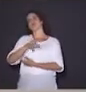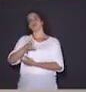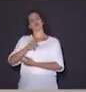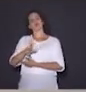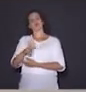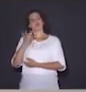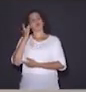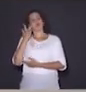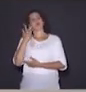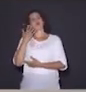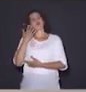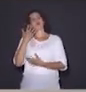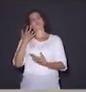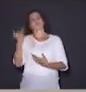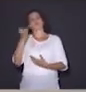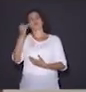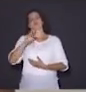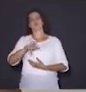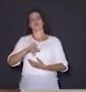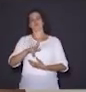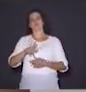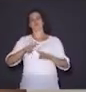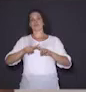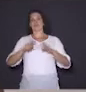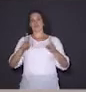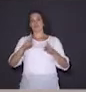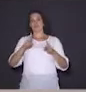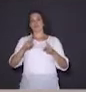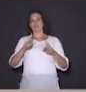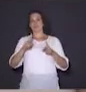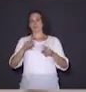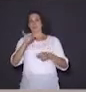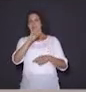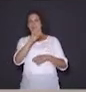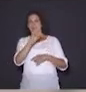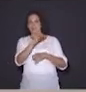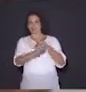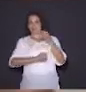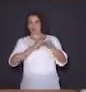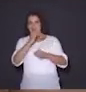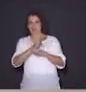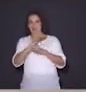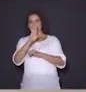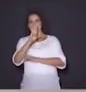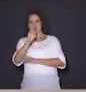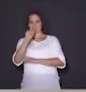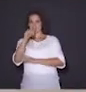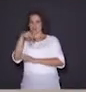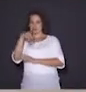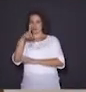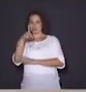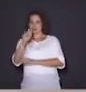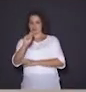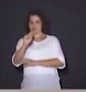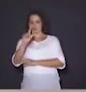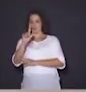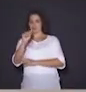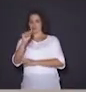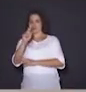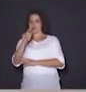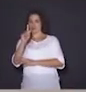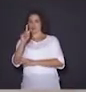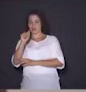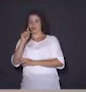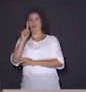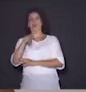serviço essencial etc mas a banda larga com certeza inclusive já reconhecida legalmente né é um serviço essencial